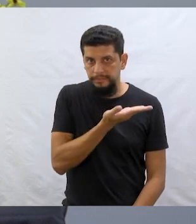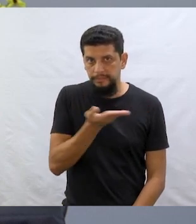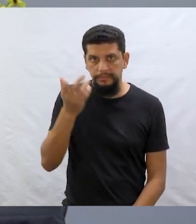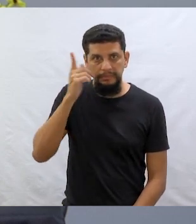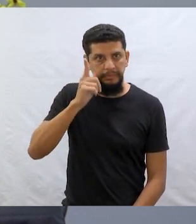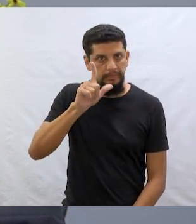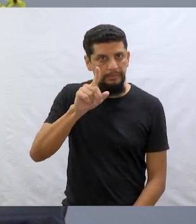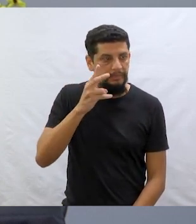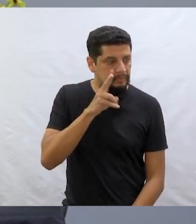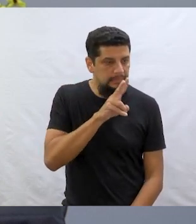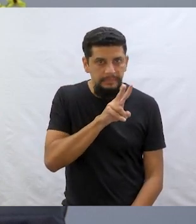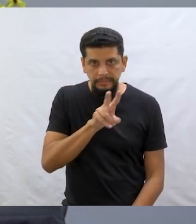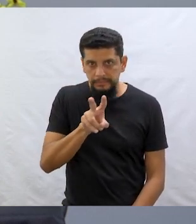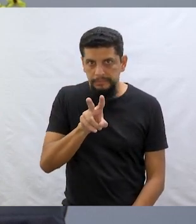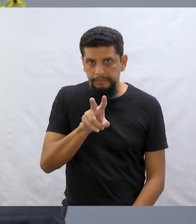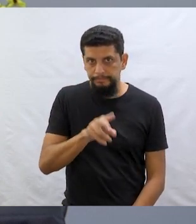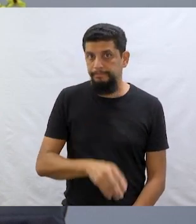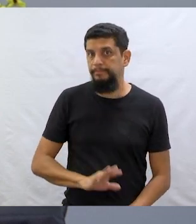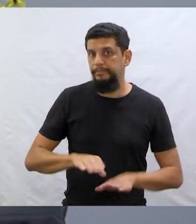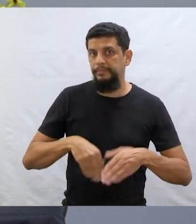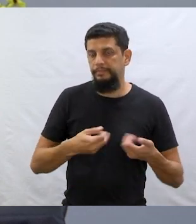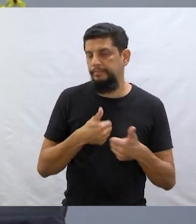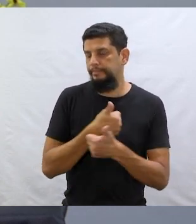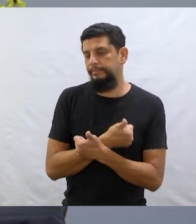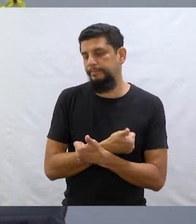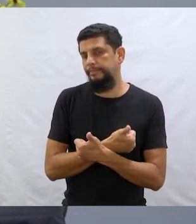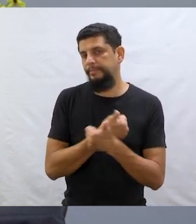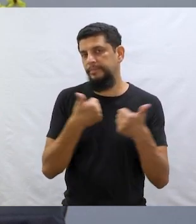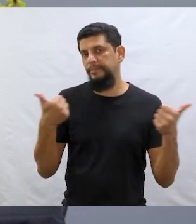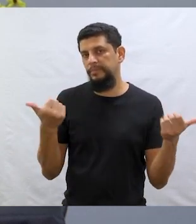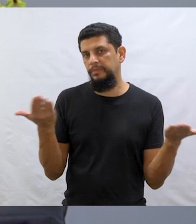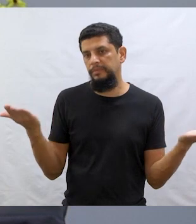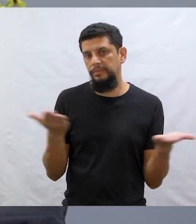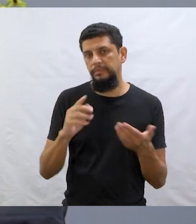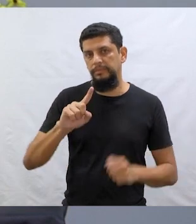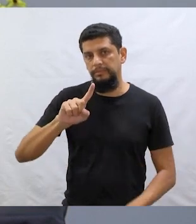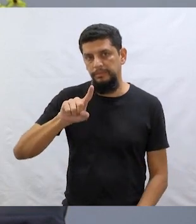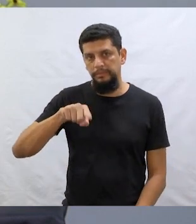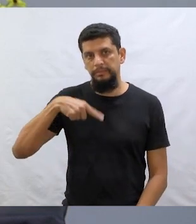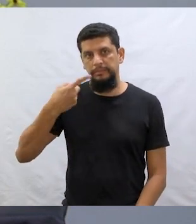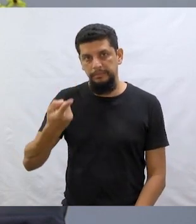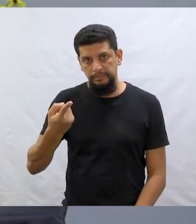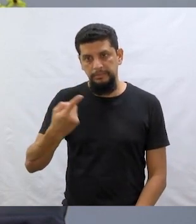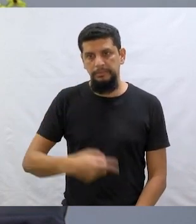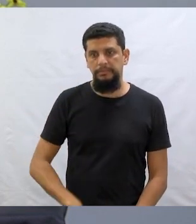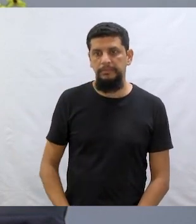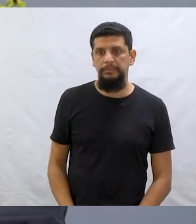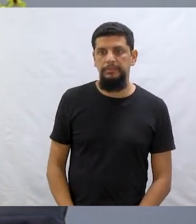Vocês conseguiram identificar aí? Então, muito bem. Então, agora vamos para o próximo.